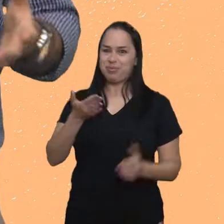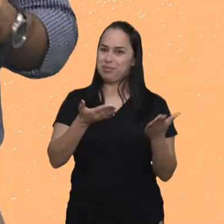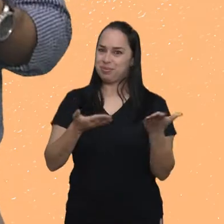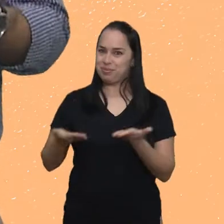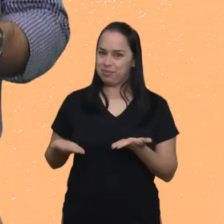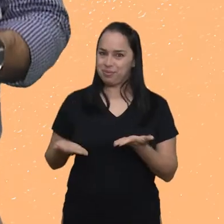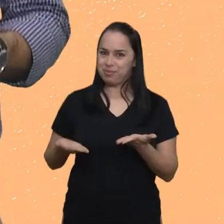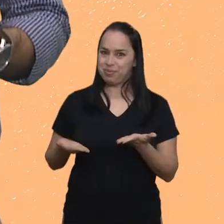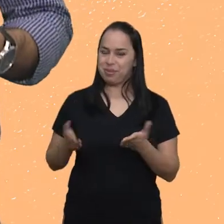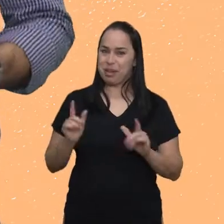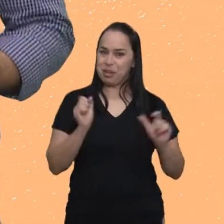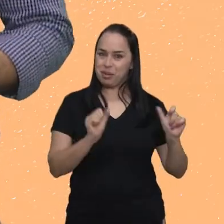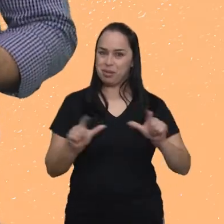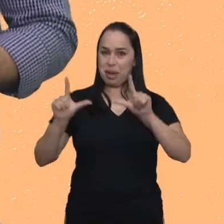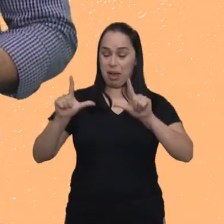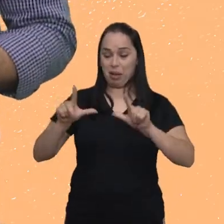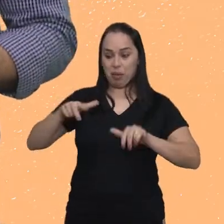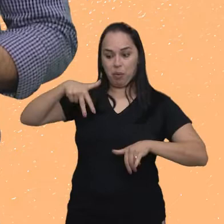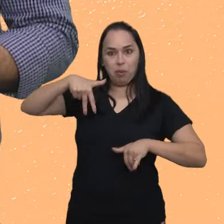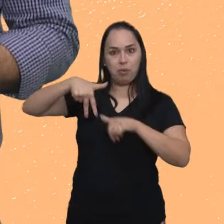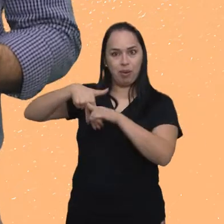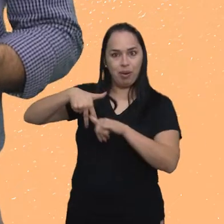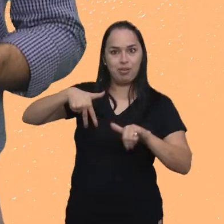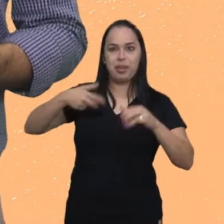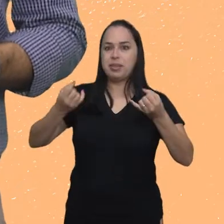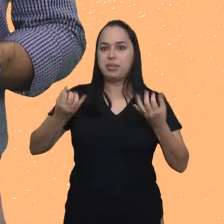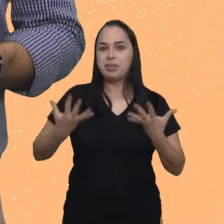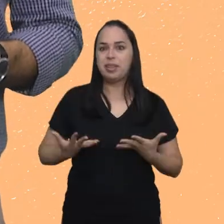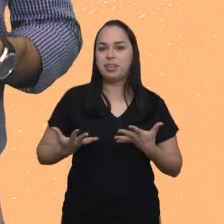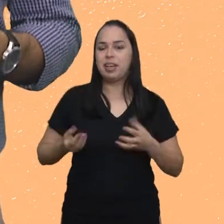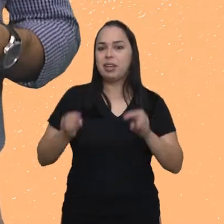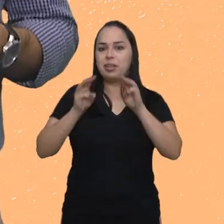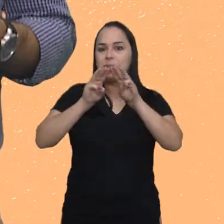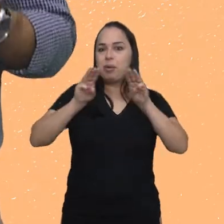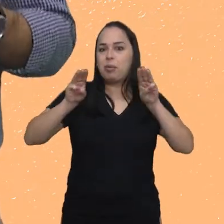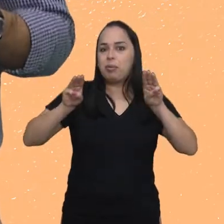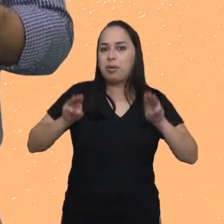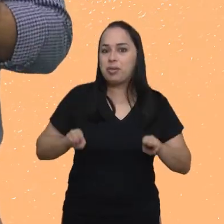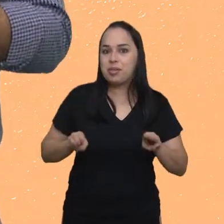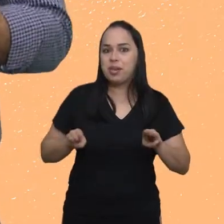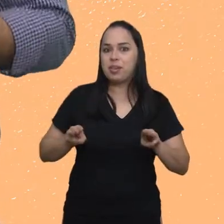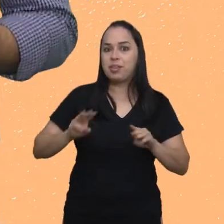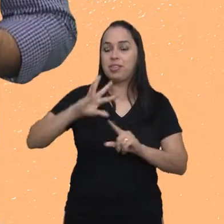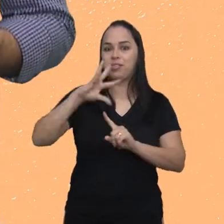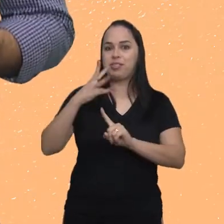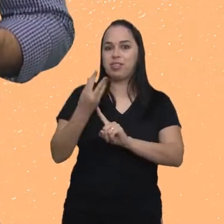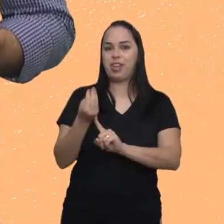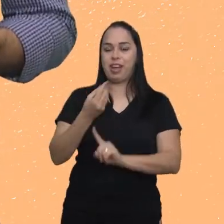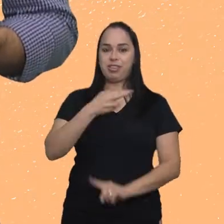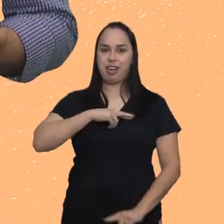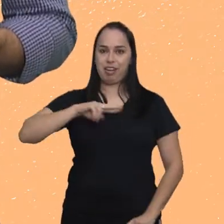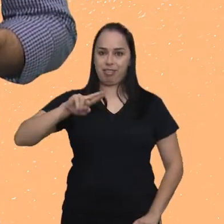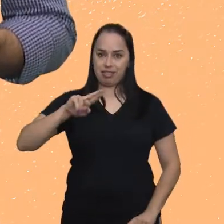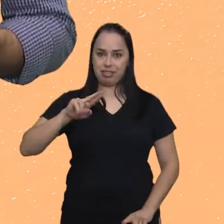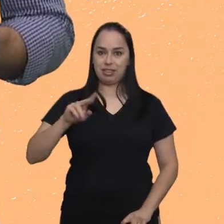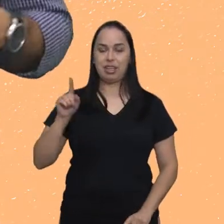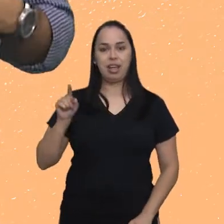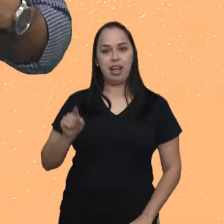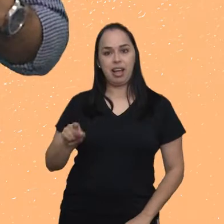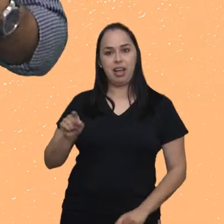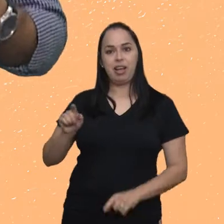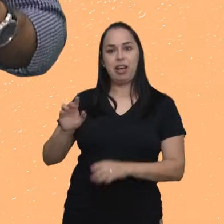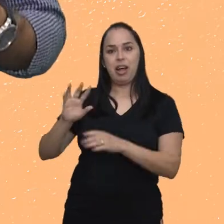Olá, seja bem-vindo ao nosso programa. Com a palavra de hoje fala sobre o Museu de Arte Sacra em São José dos Campos. Criado por